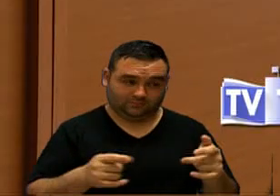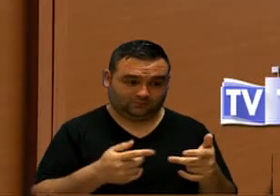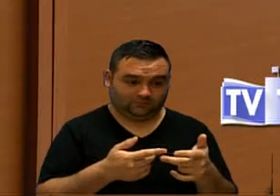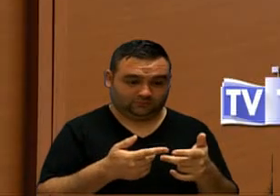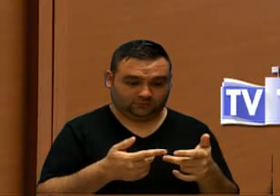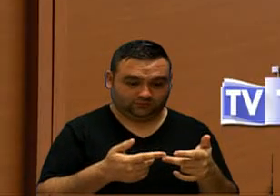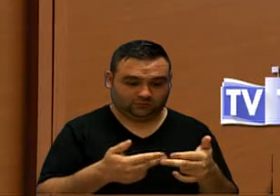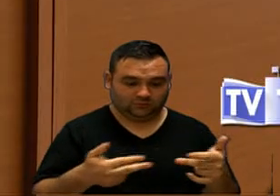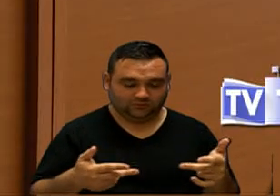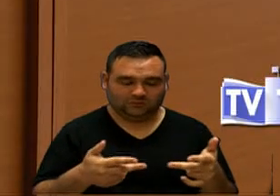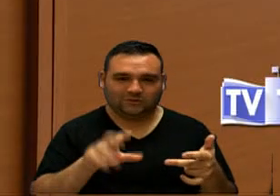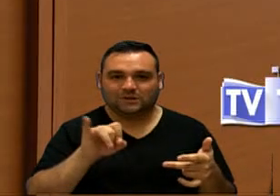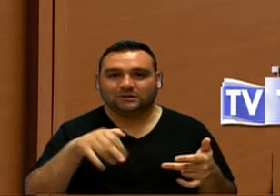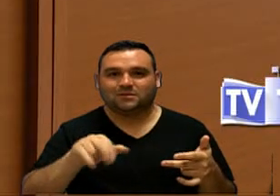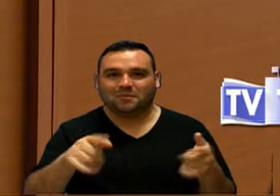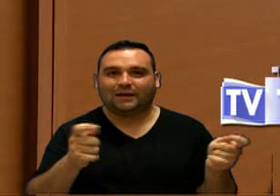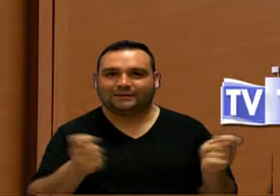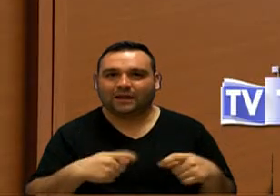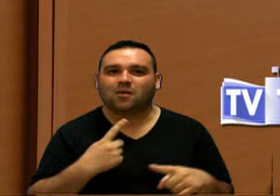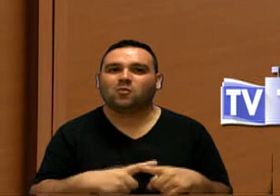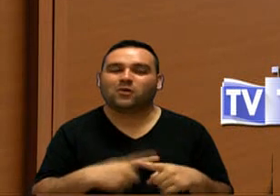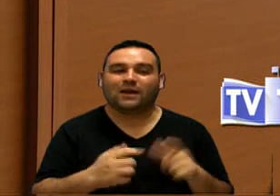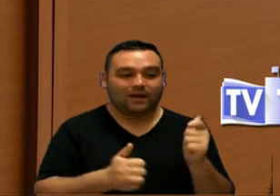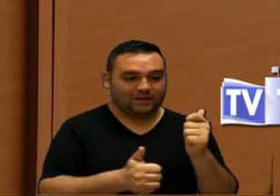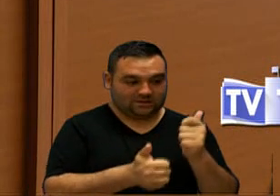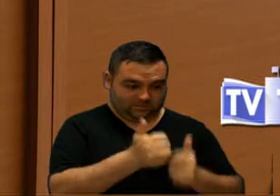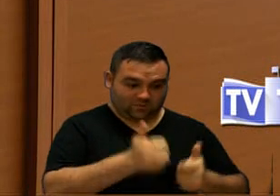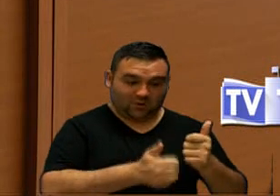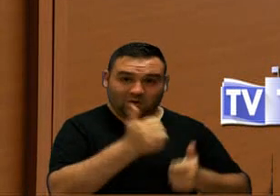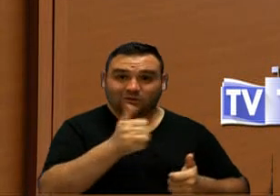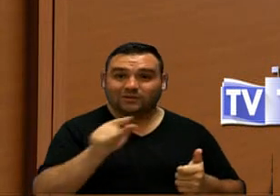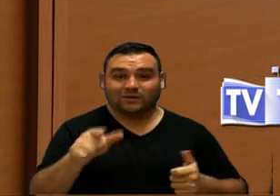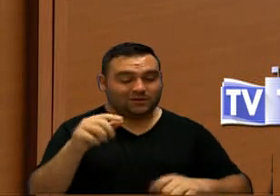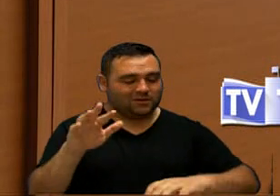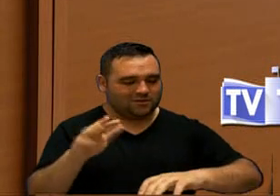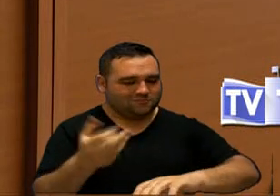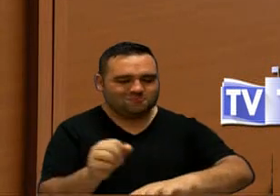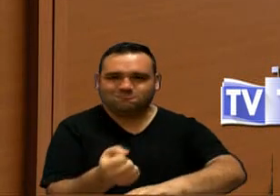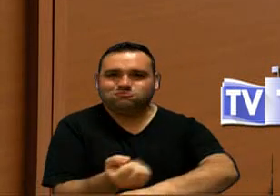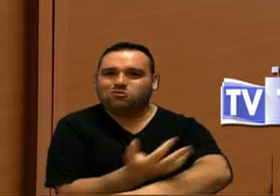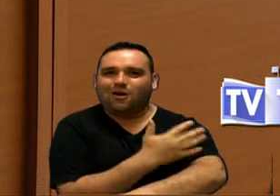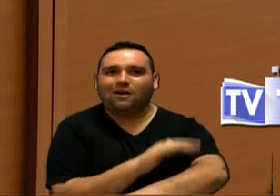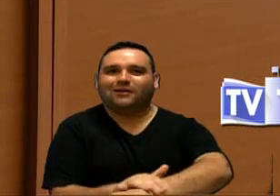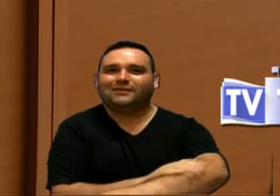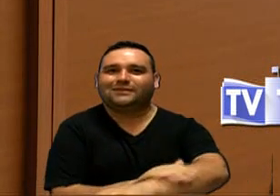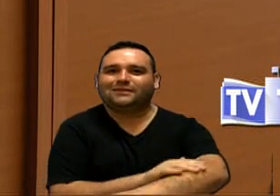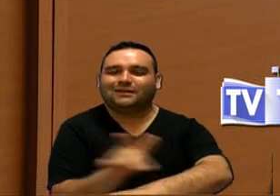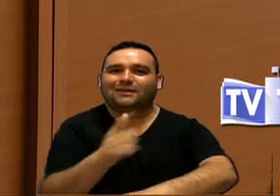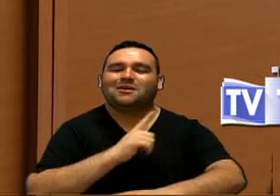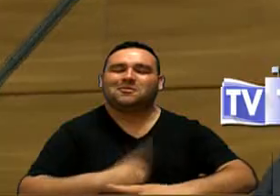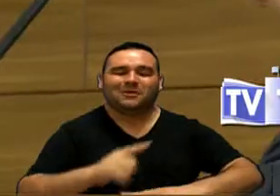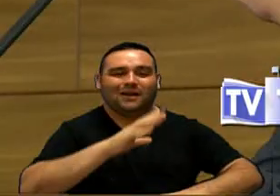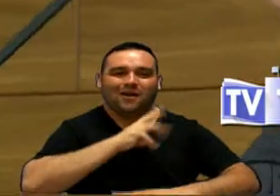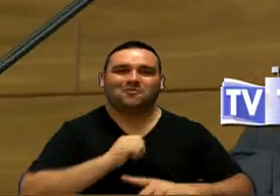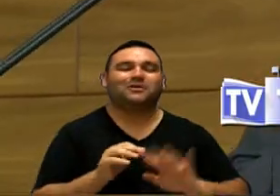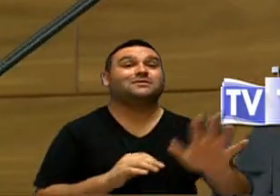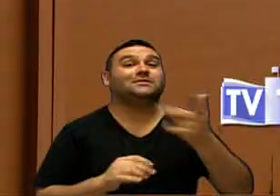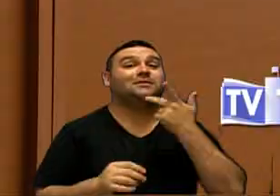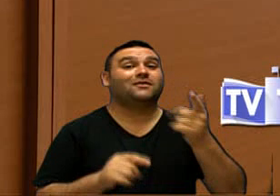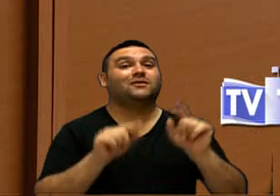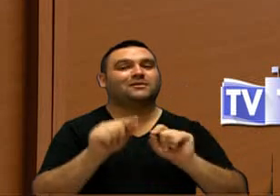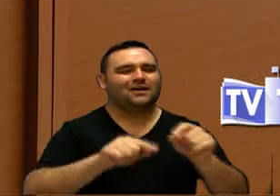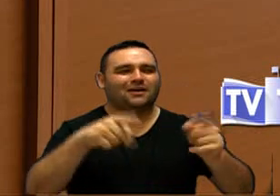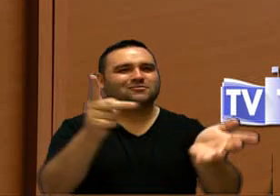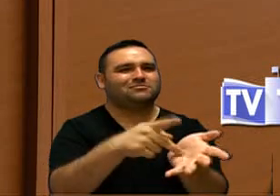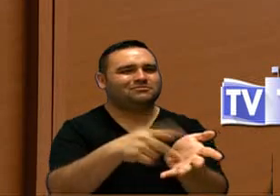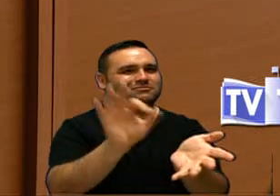com o CIMEI dão certo, porque quando se fala em esporte, ele se emociona. Sim. É porque faz com amor, né? Mas, senhor presidente, eu ia falar